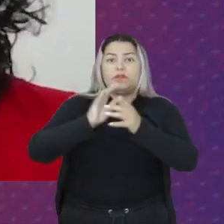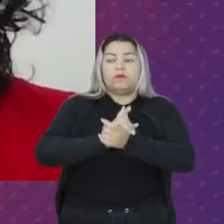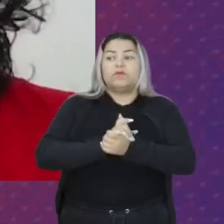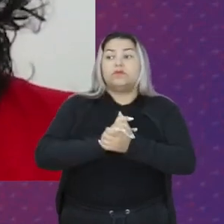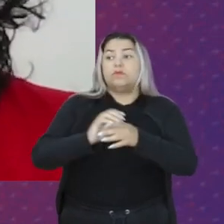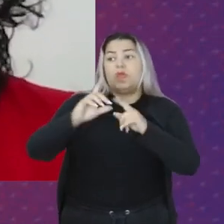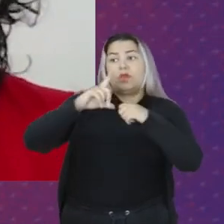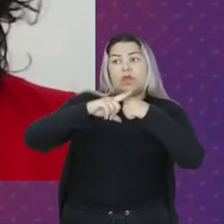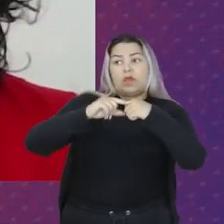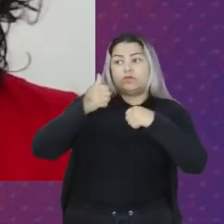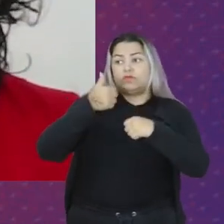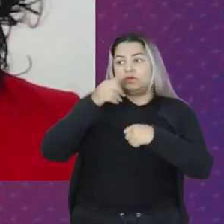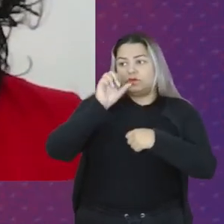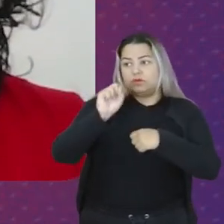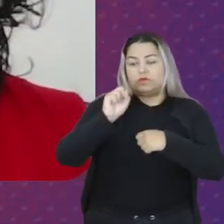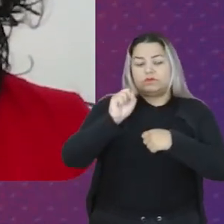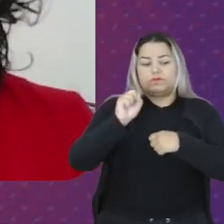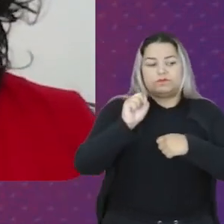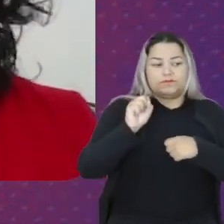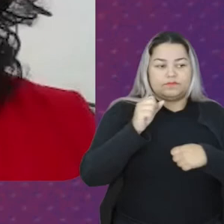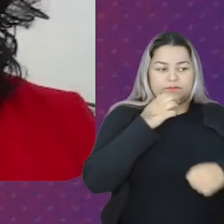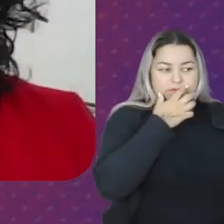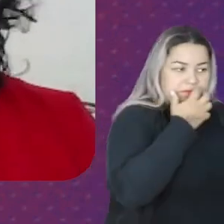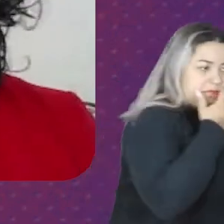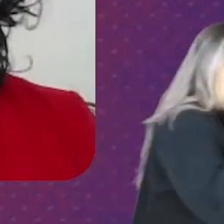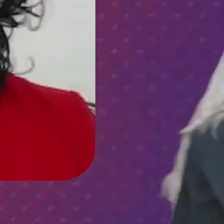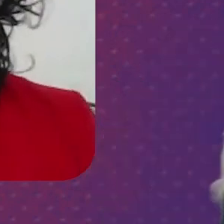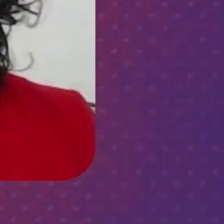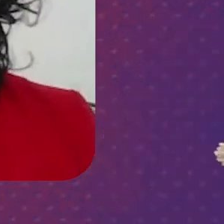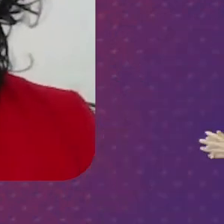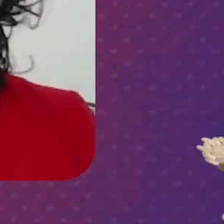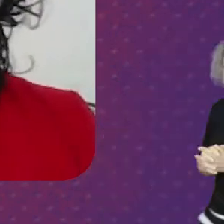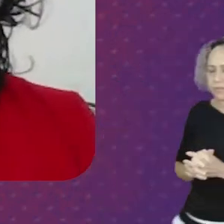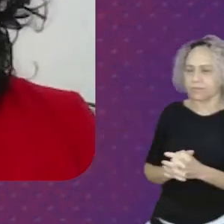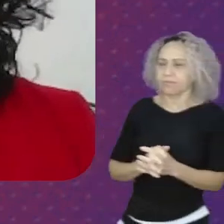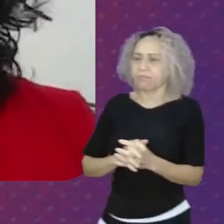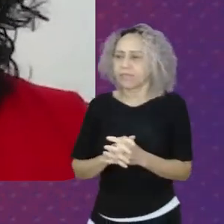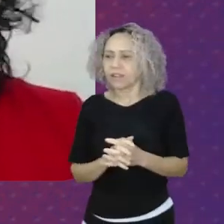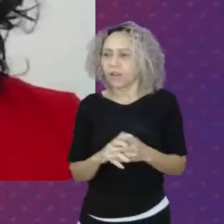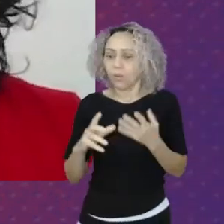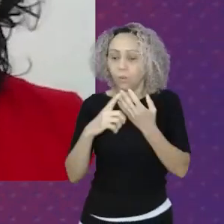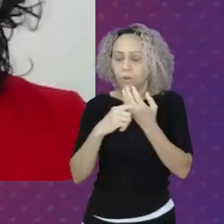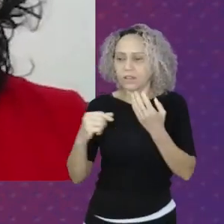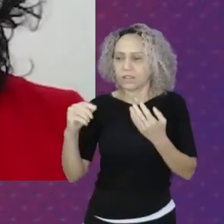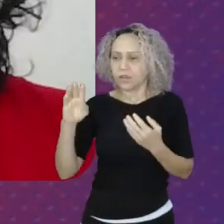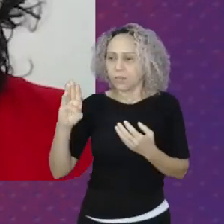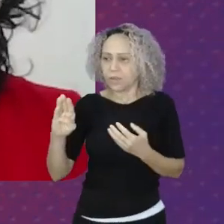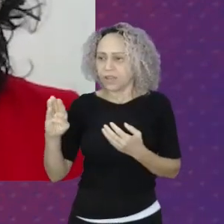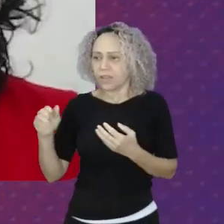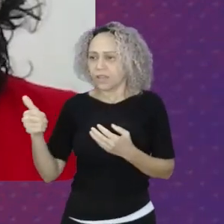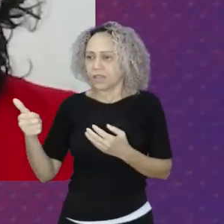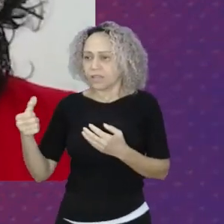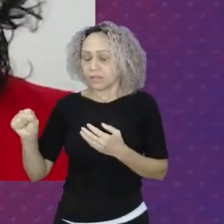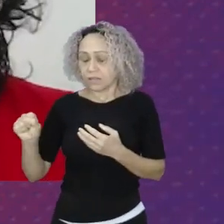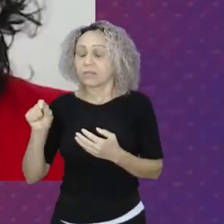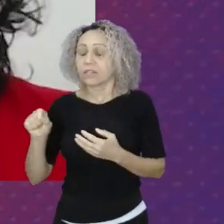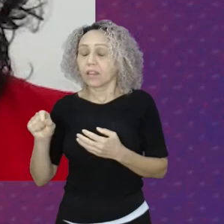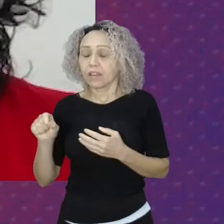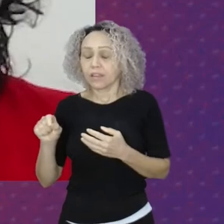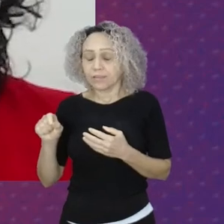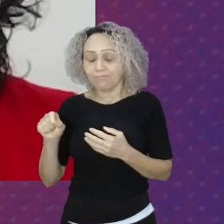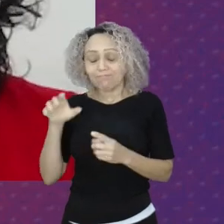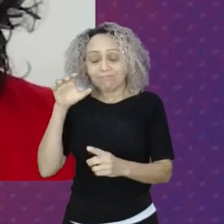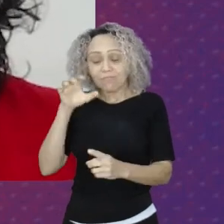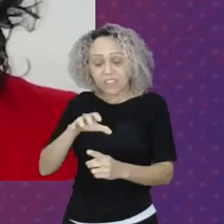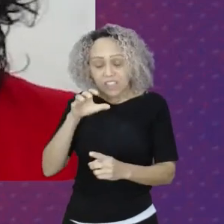O artigo 18b diz o seguinte: submeter, induzir, atrair à prostituição ou